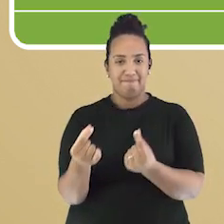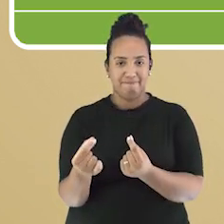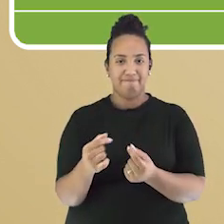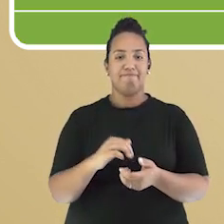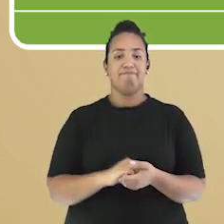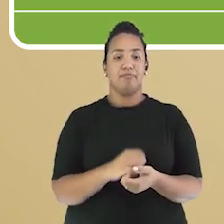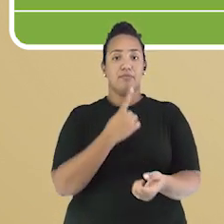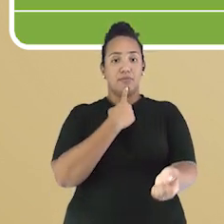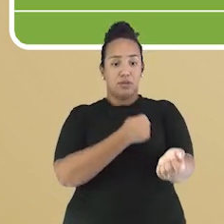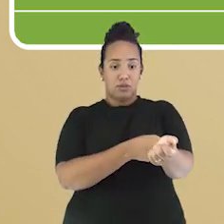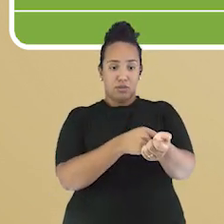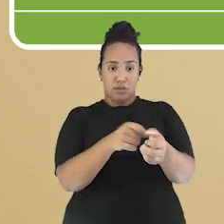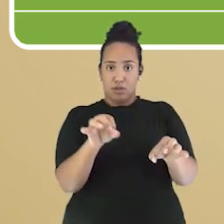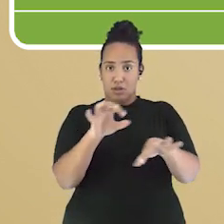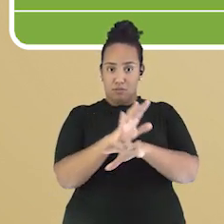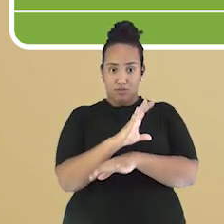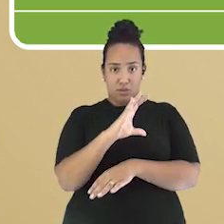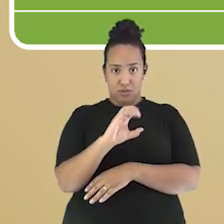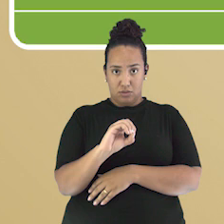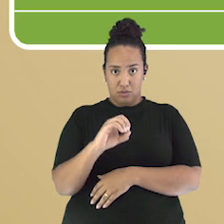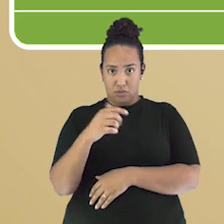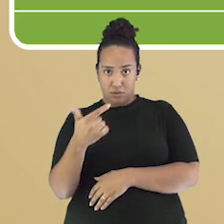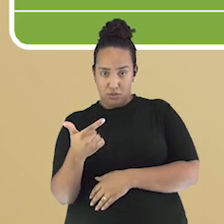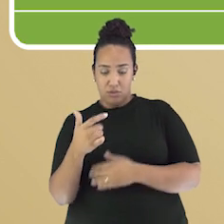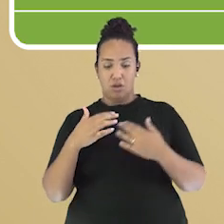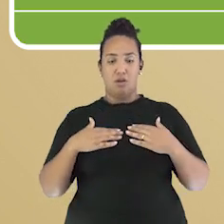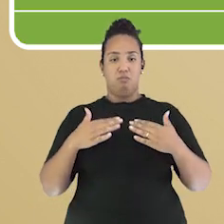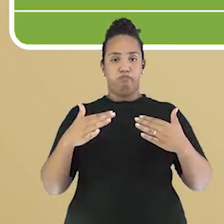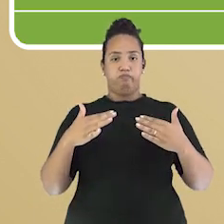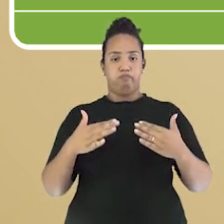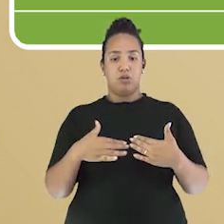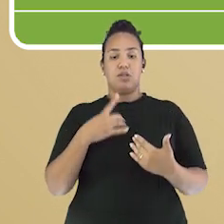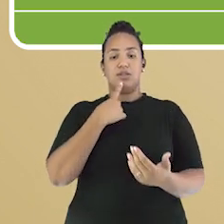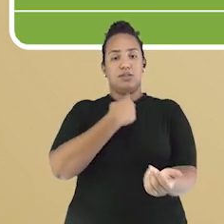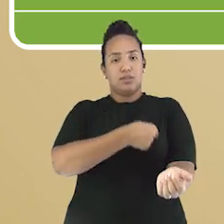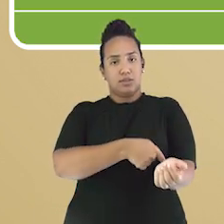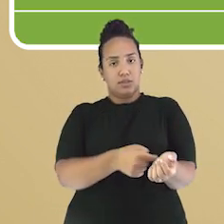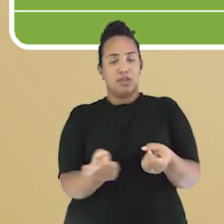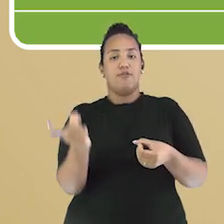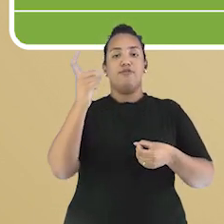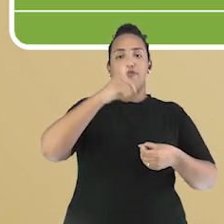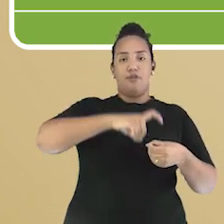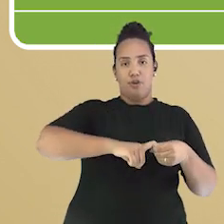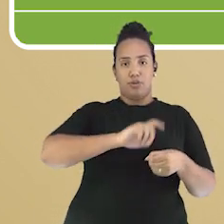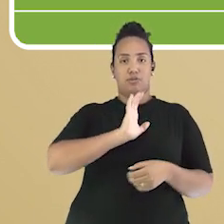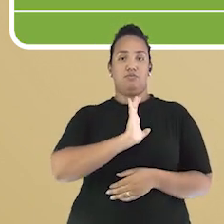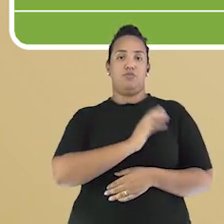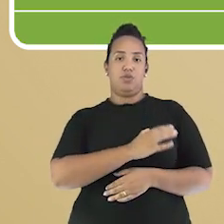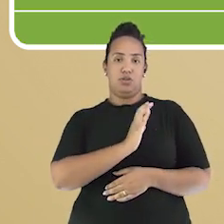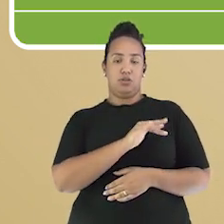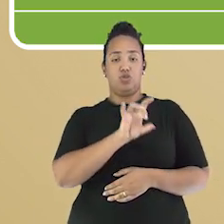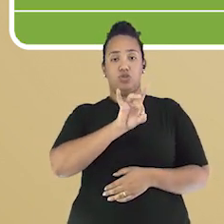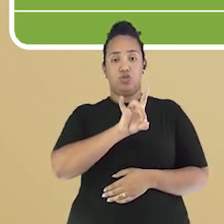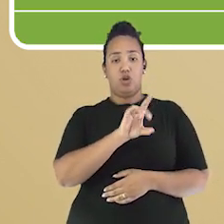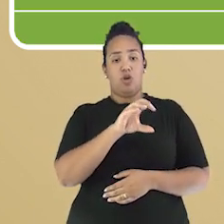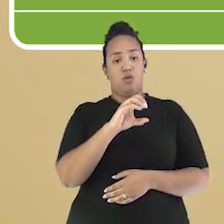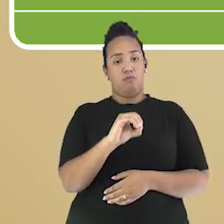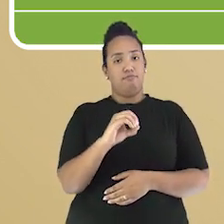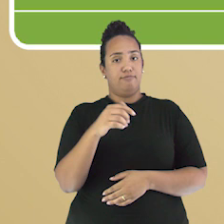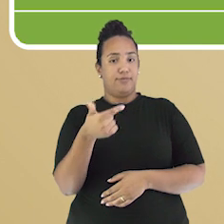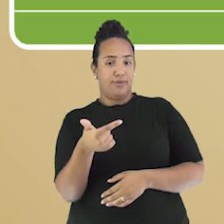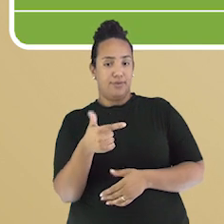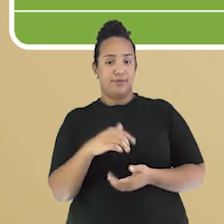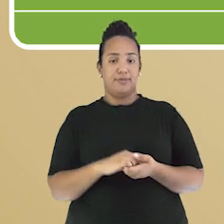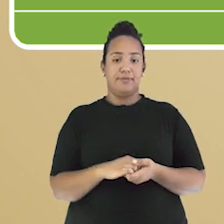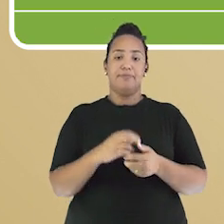gás carbônico do sangue, os pulmões devolvem o sangue ao coração, apenas com oxigênio. Por isso, gente, que